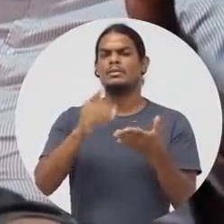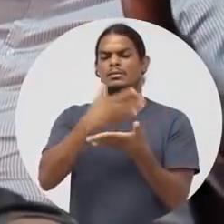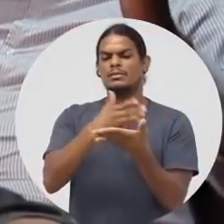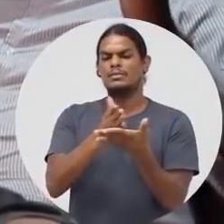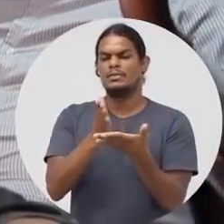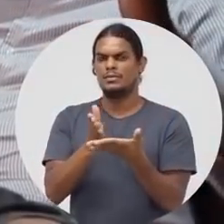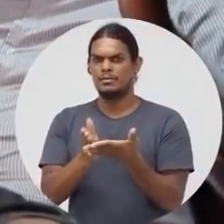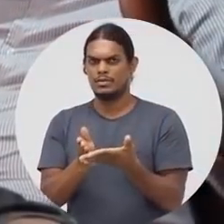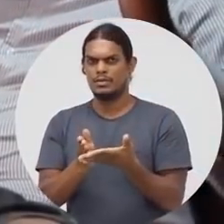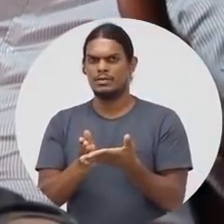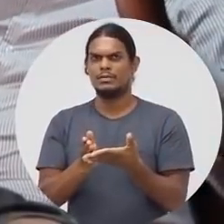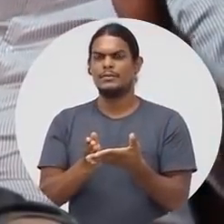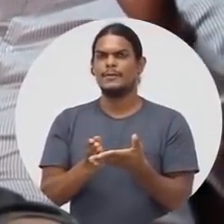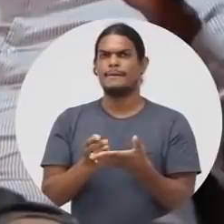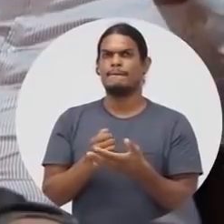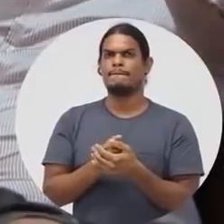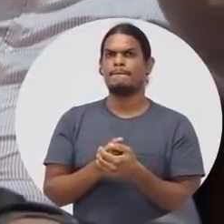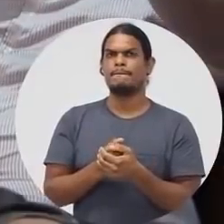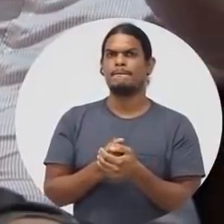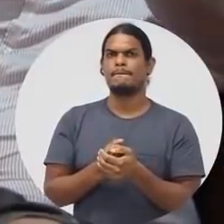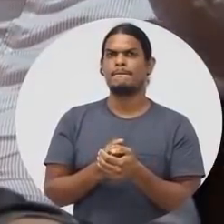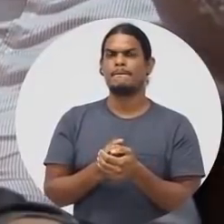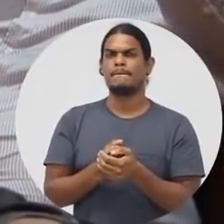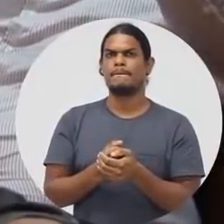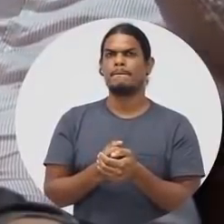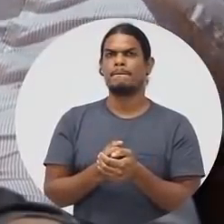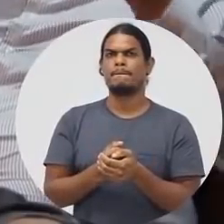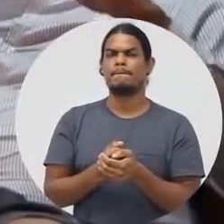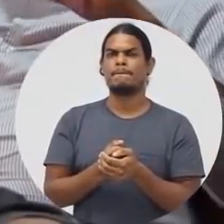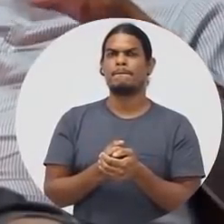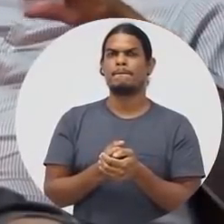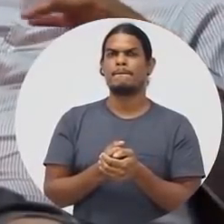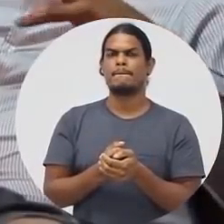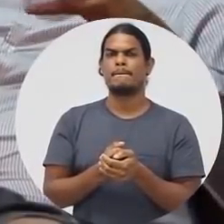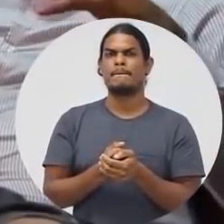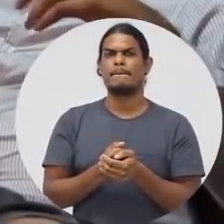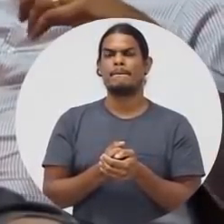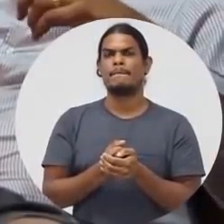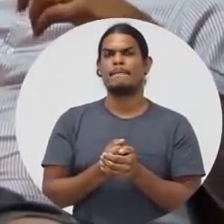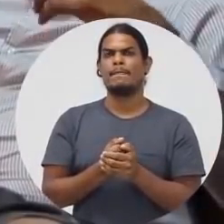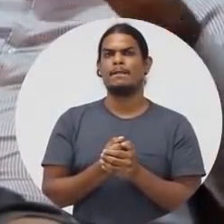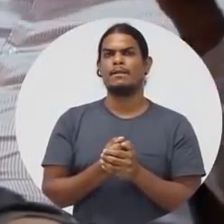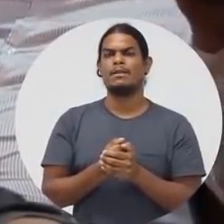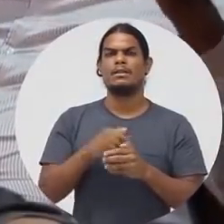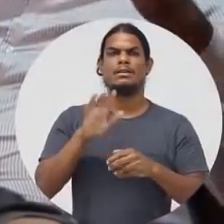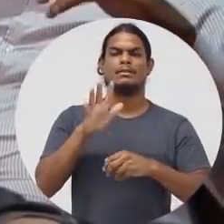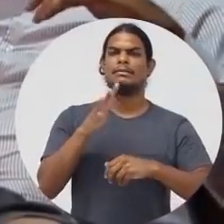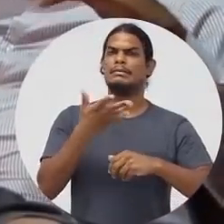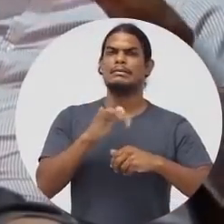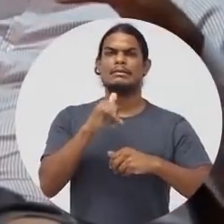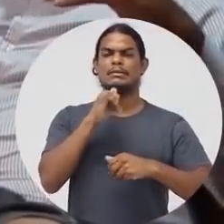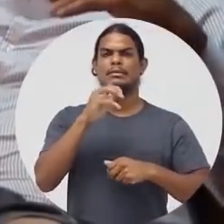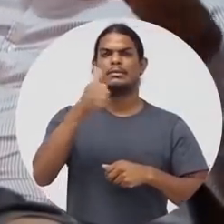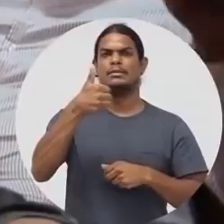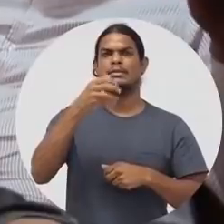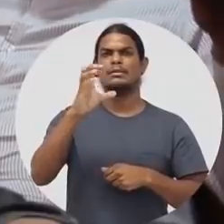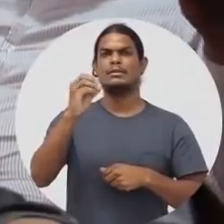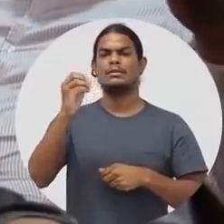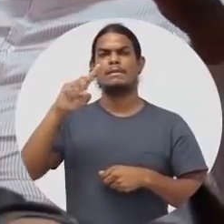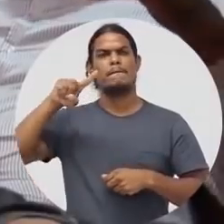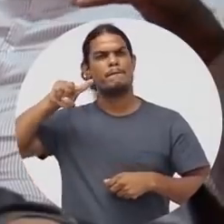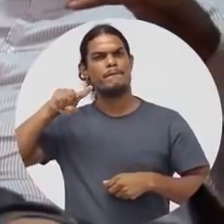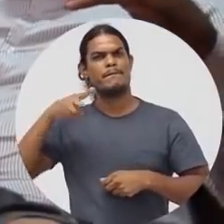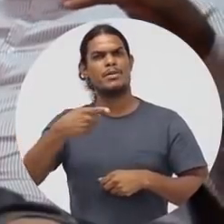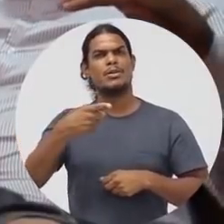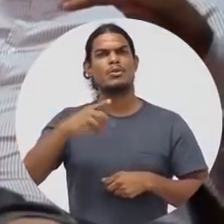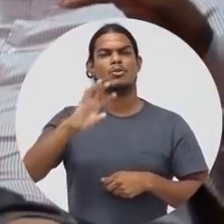várias partes, tá? E eu vou comendo parte do câmbio. Imagina que seja lá 100 mil dólares e eu fiz 10